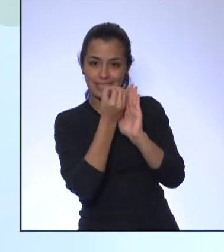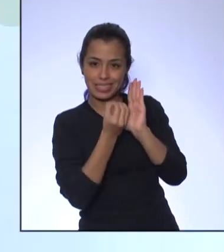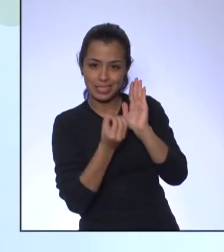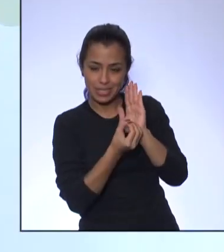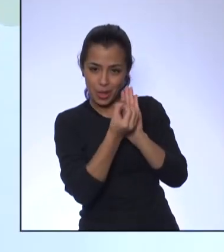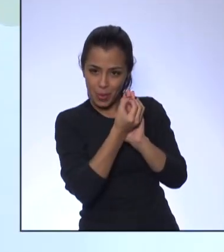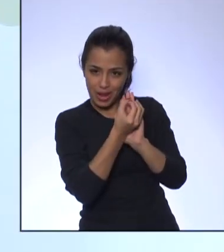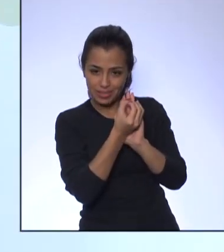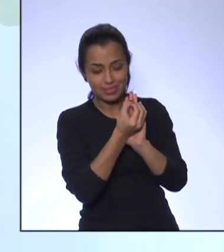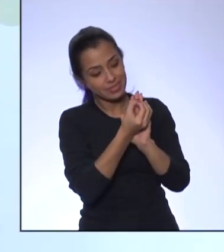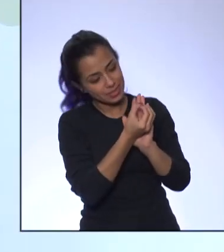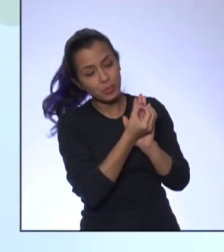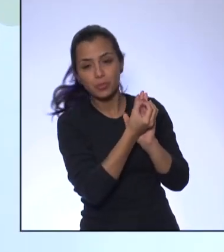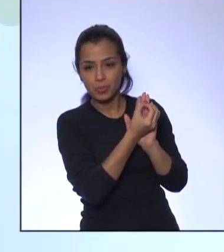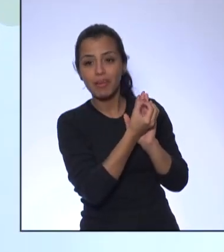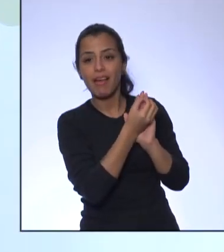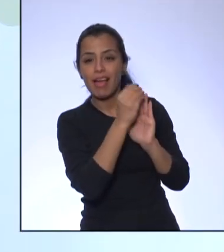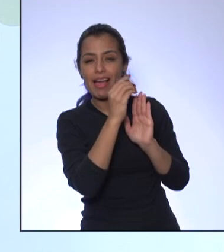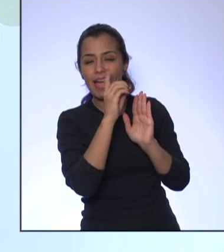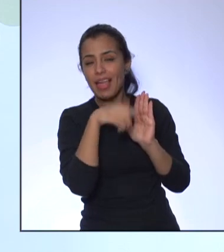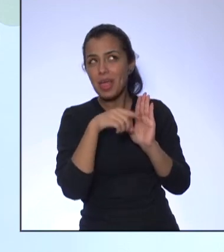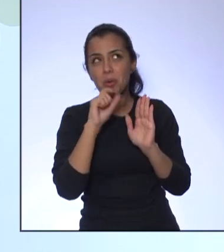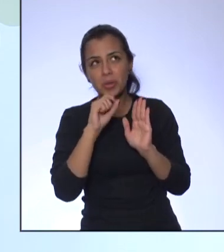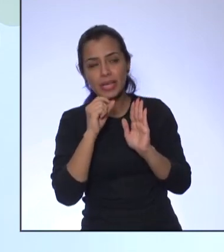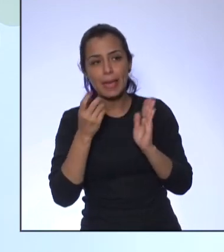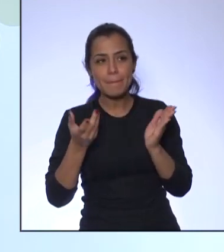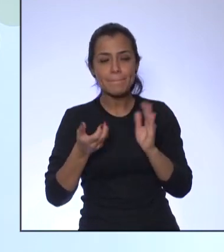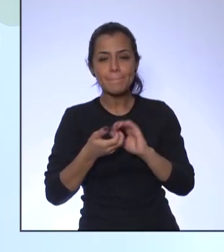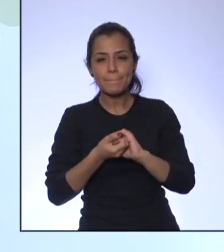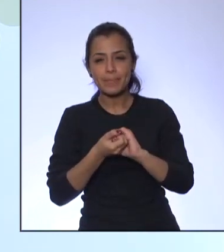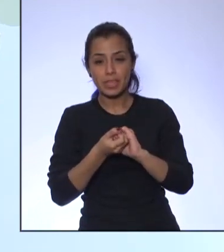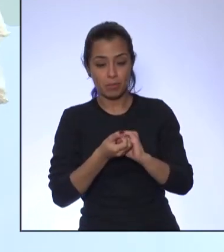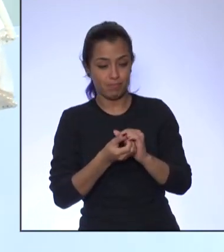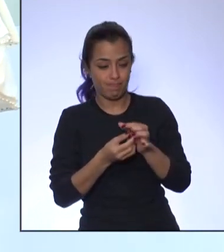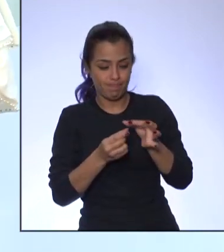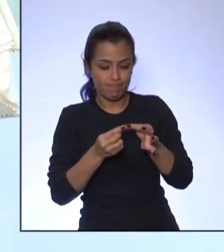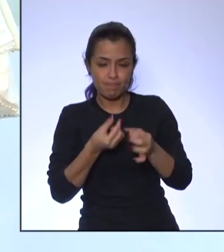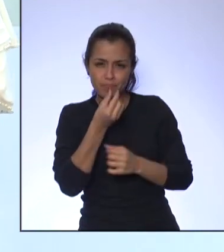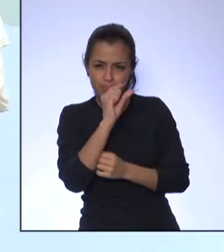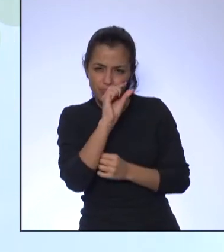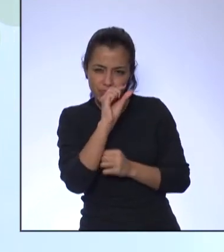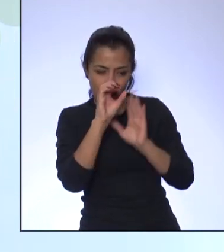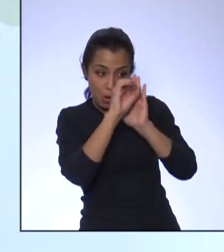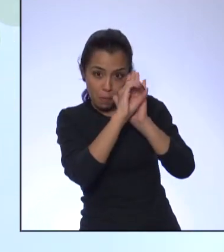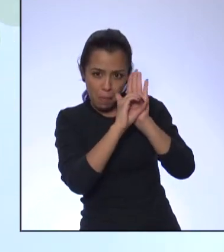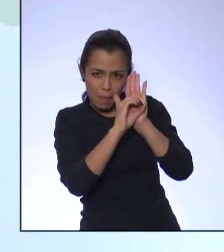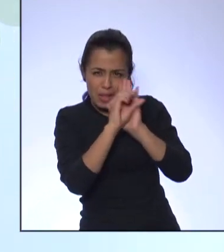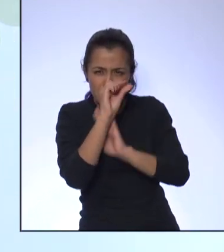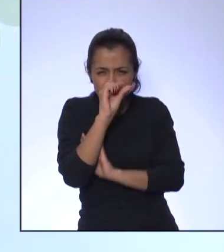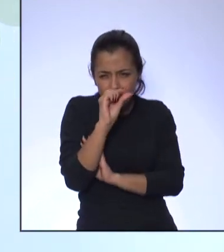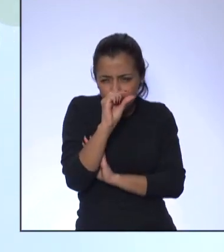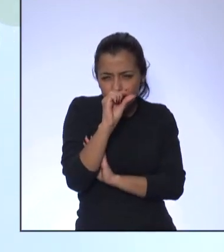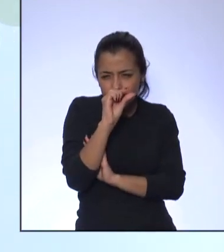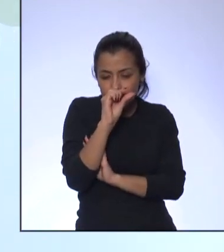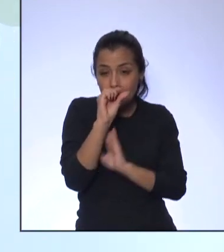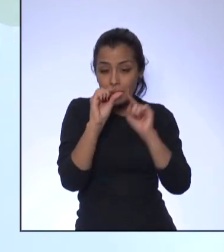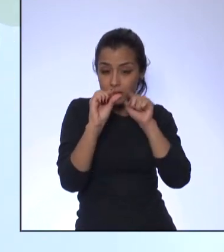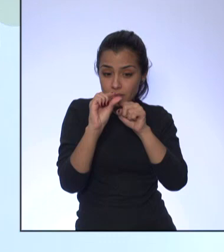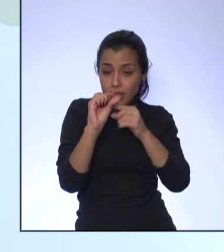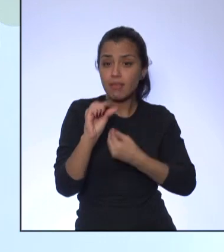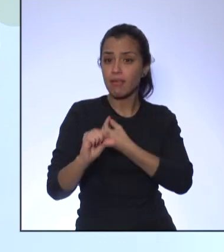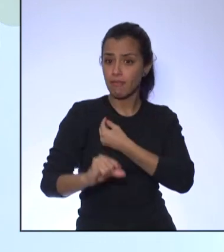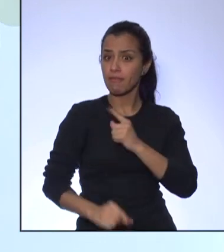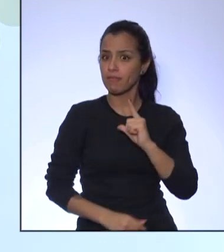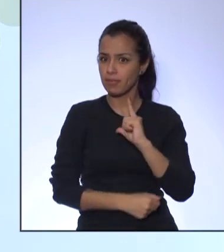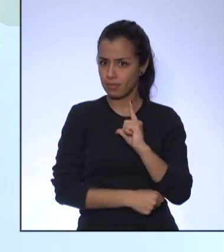ela vai trazer para a gente o quê? A célula ela é uma menor unidade, só que essa unidade é uma unidade viva. Tá? Então, é